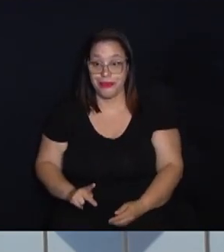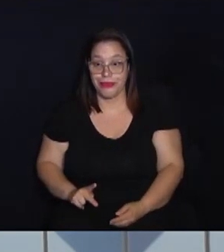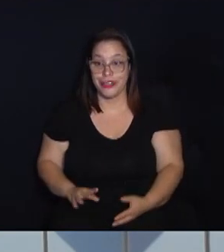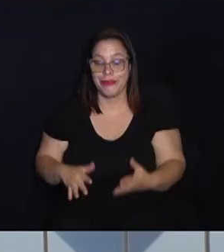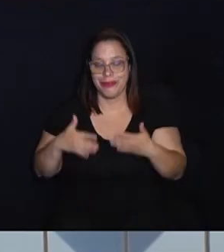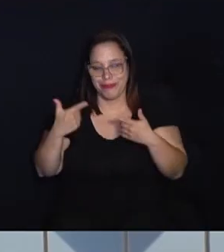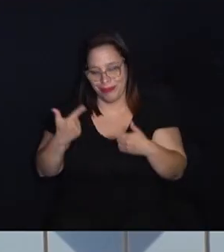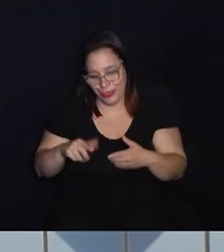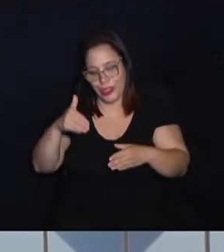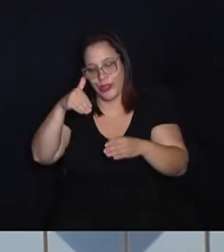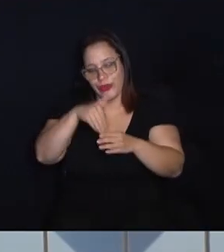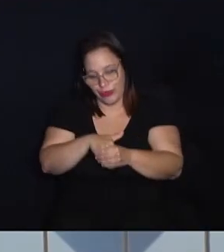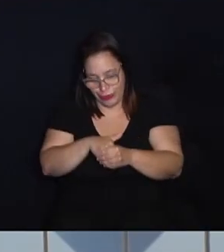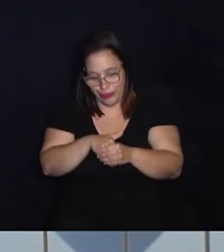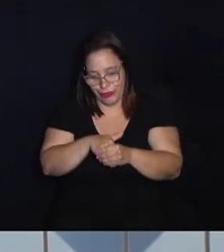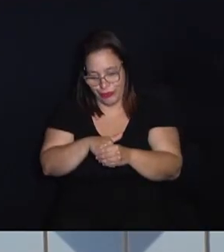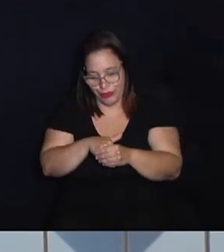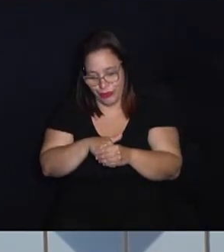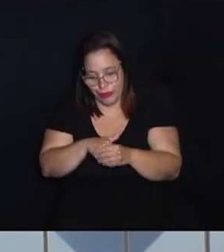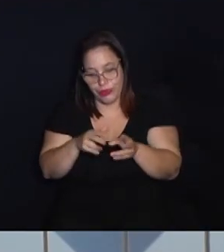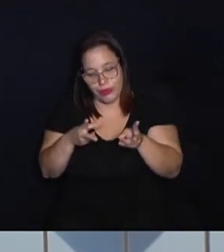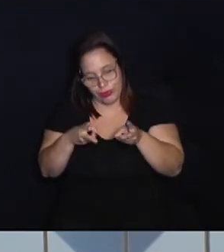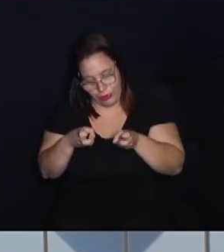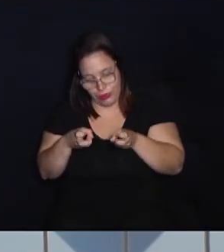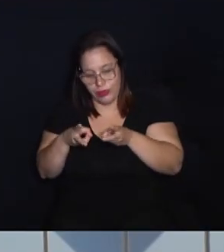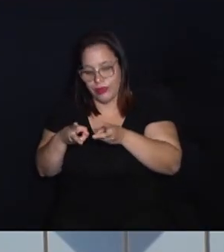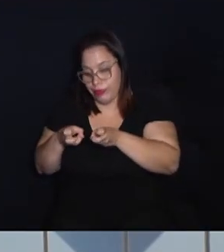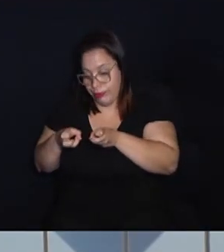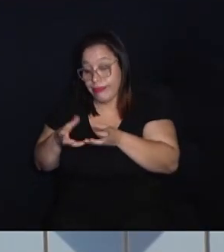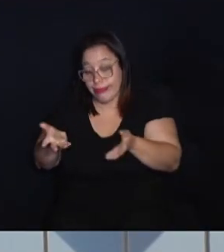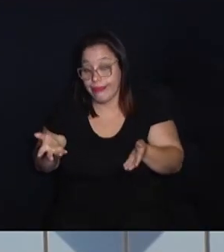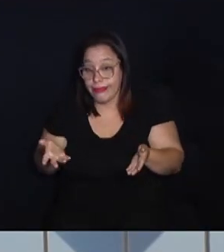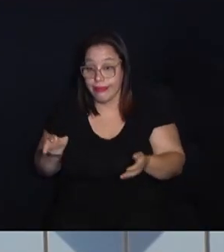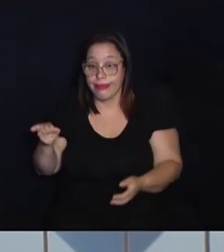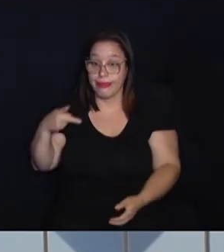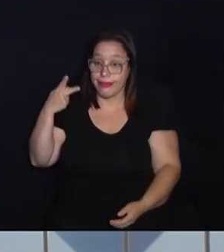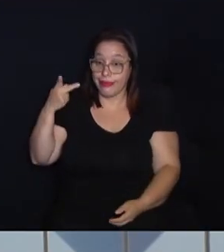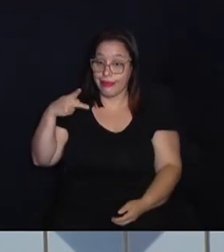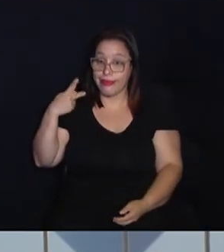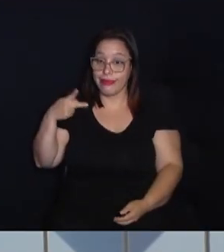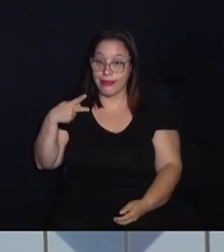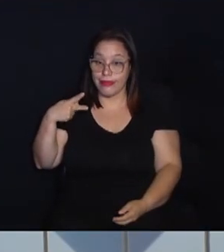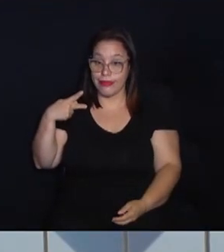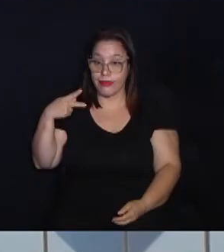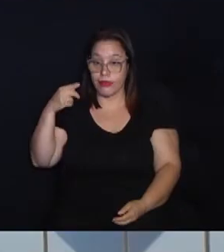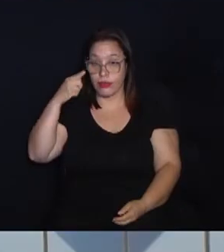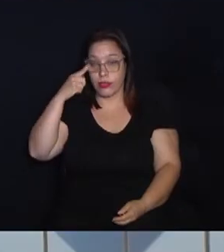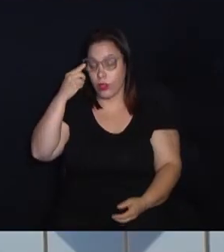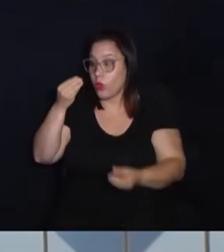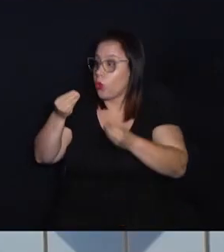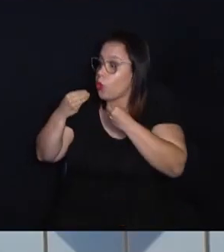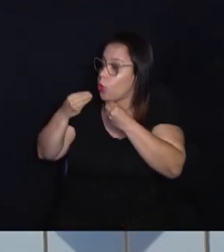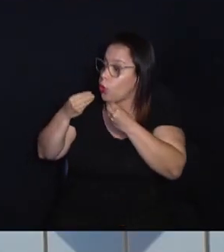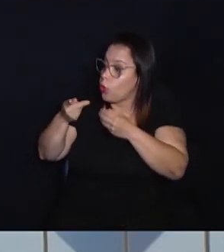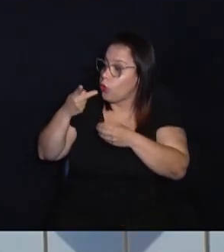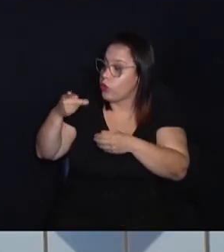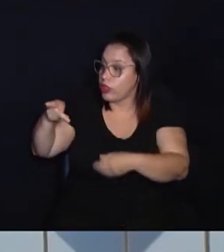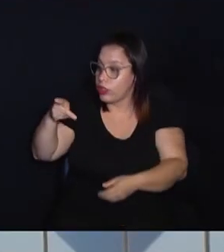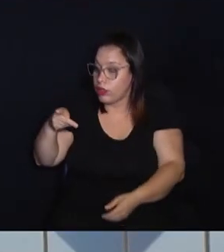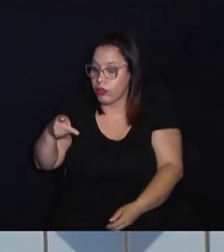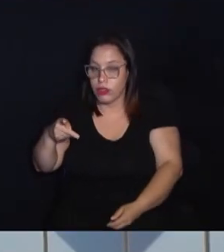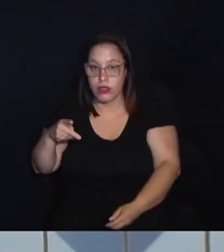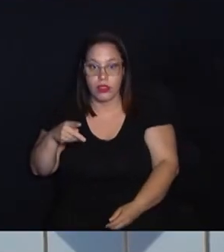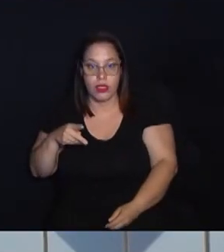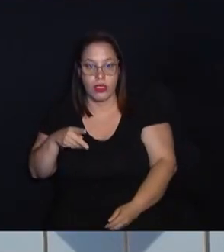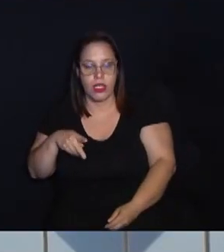reeleito reflete um pouco isso, né, o reconhecimento dos vereadores. Como você falou, é uma responsabilidade. Ser vereador